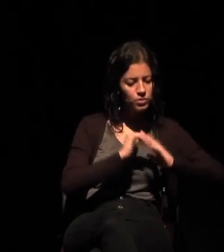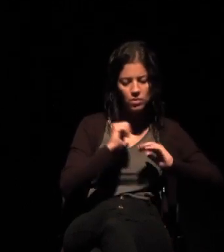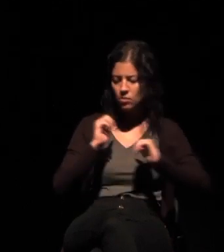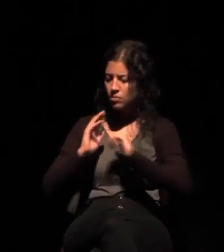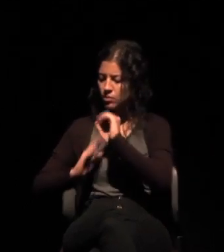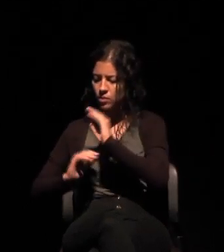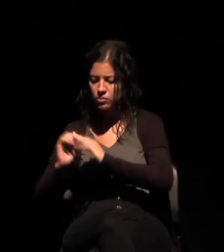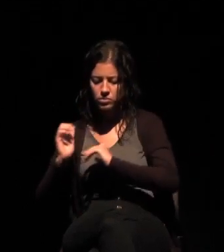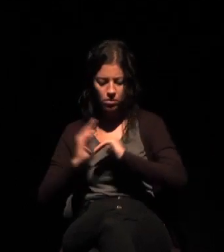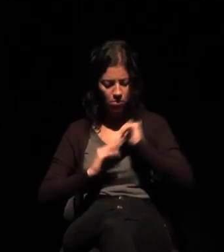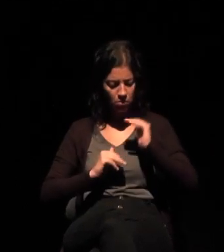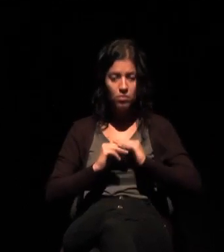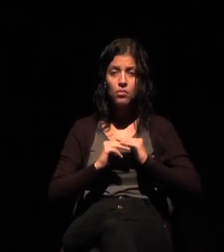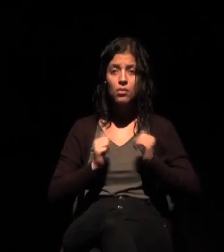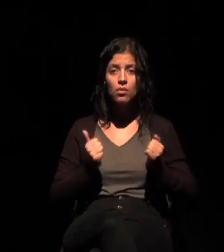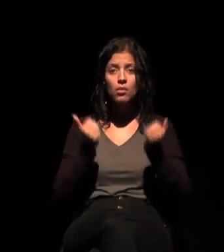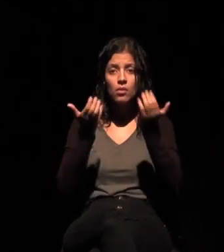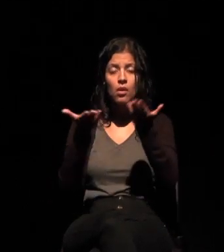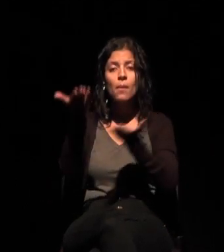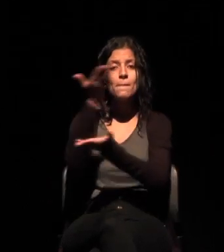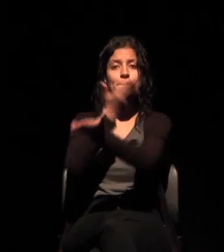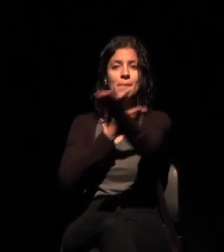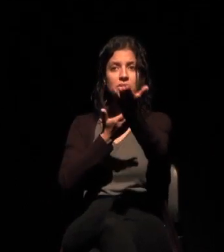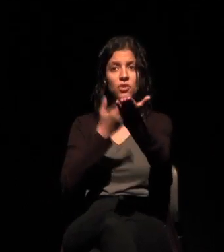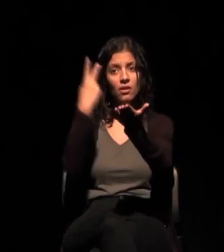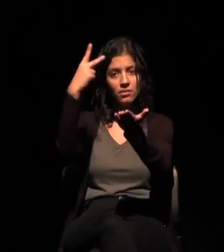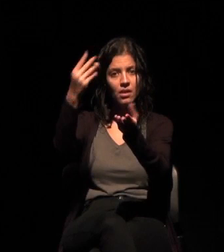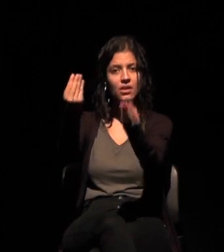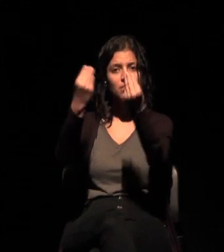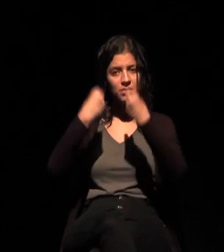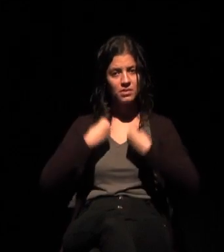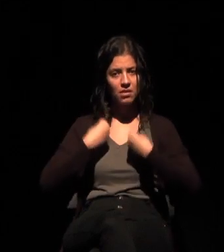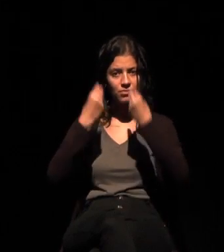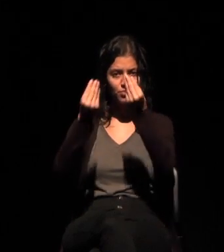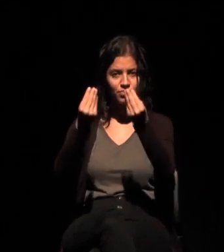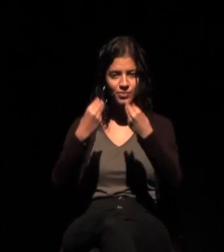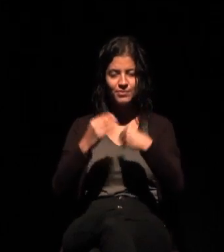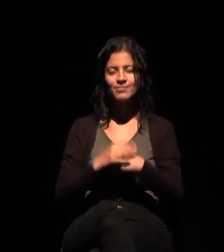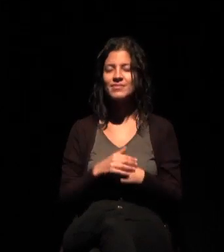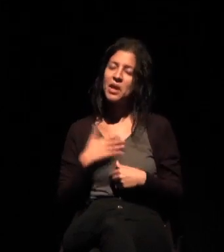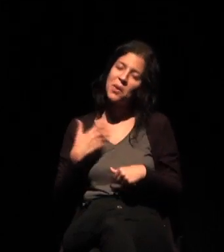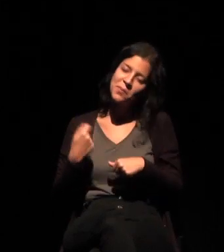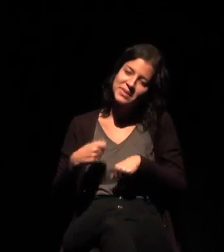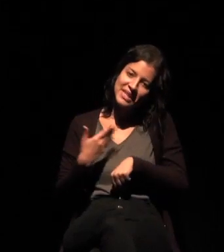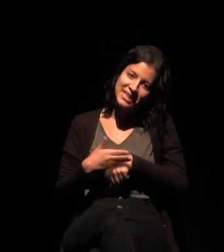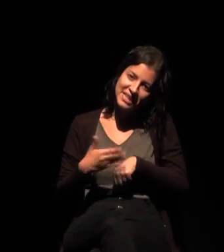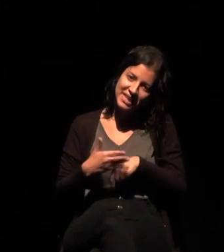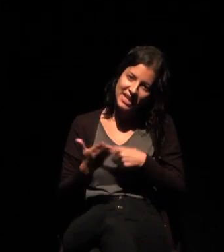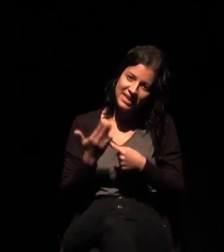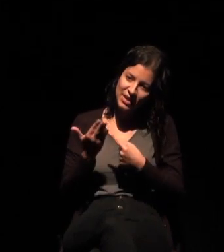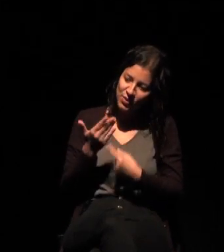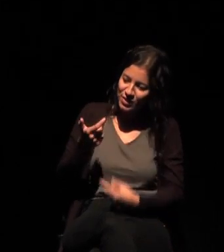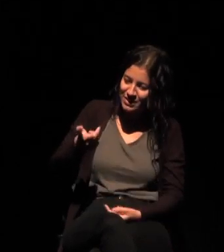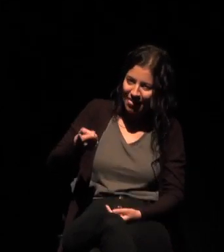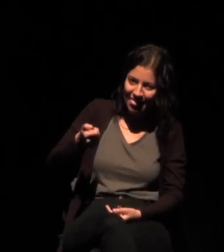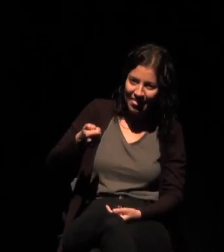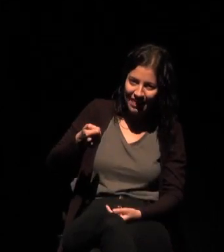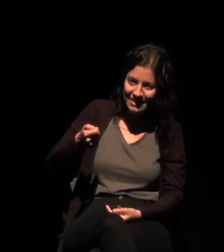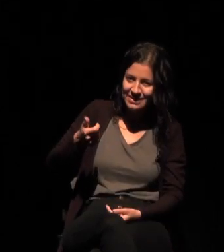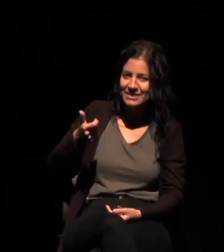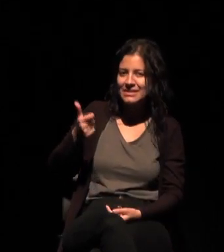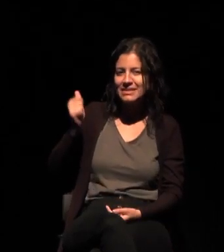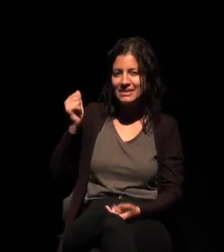e claro eu demoro um dia ter treinado a parte tecnológica é justamente